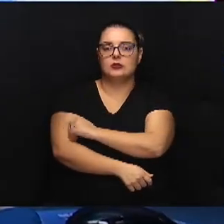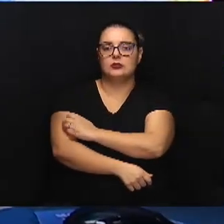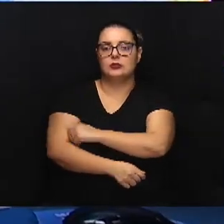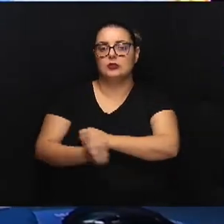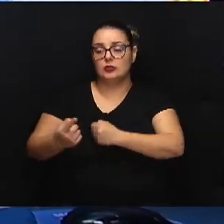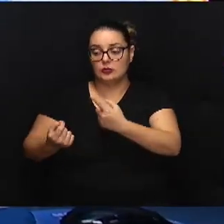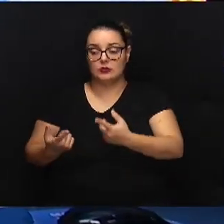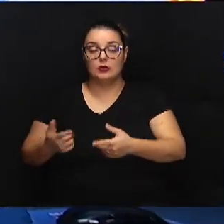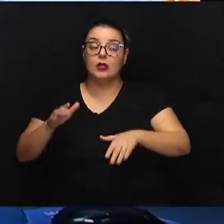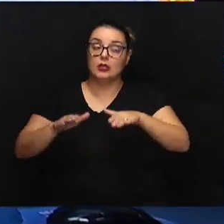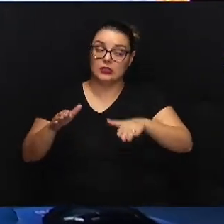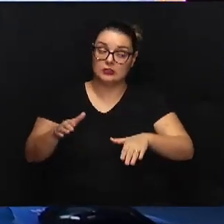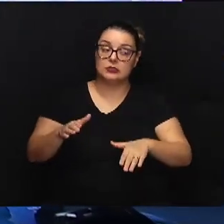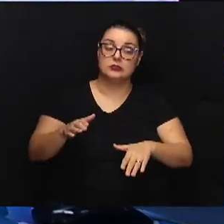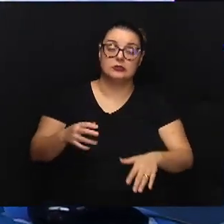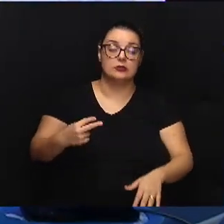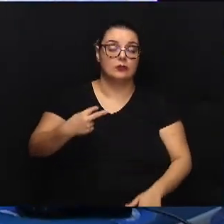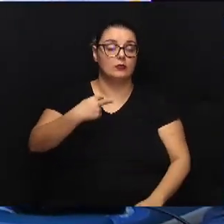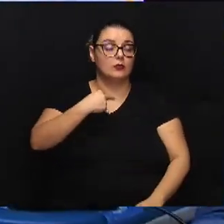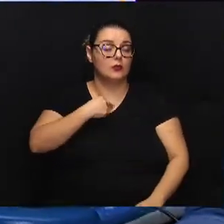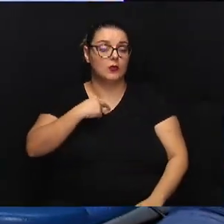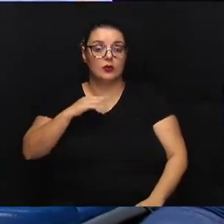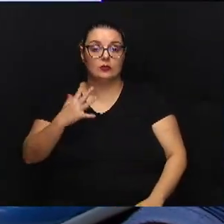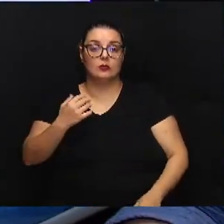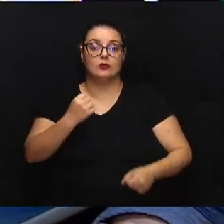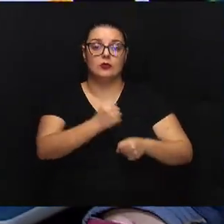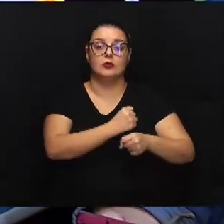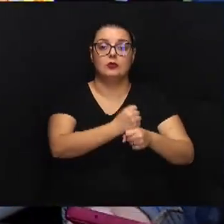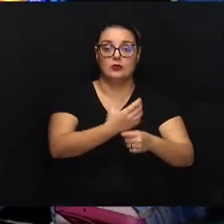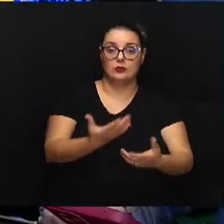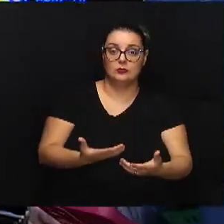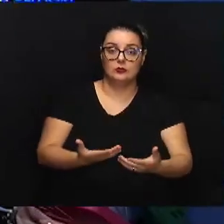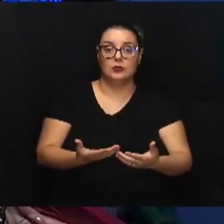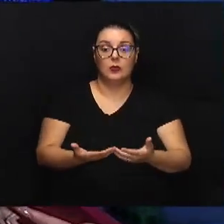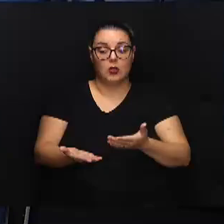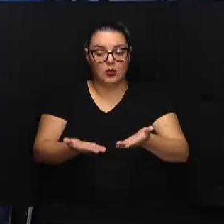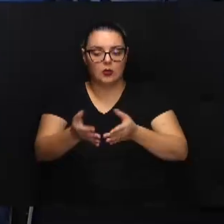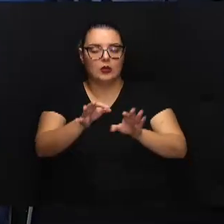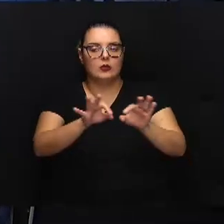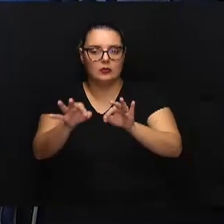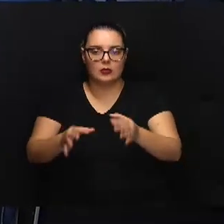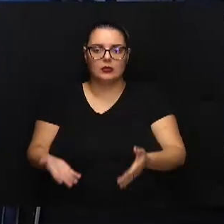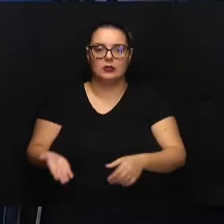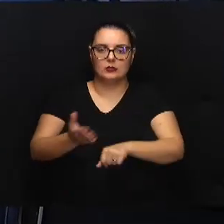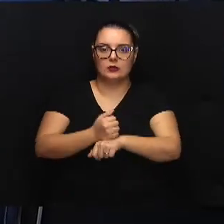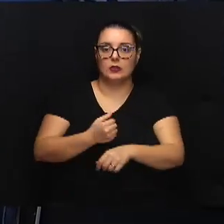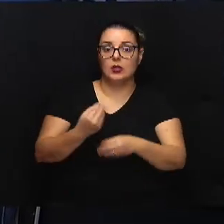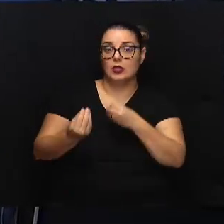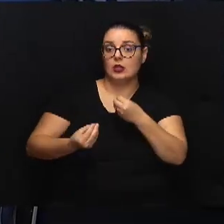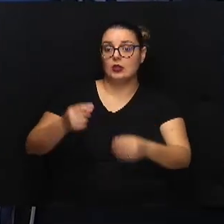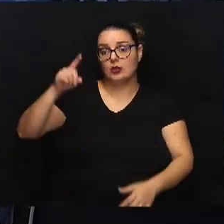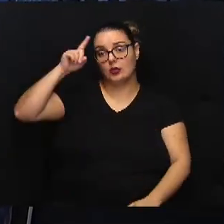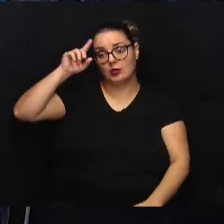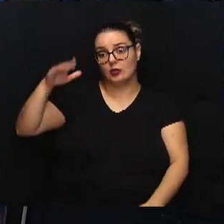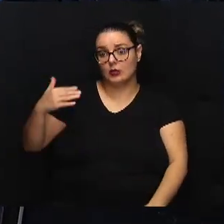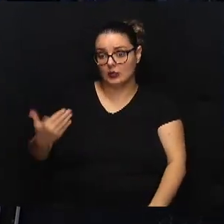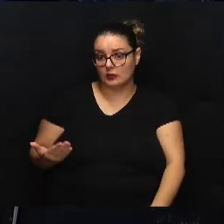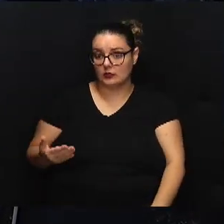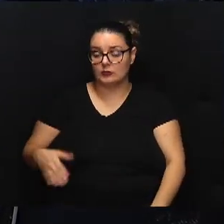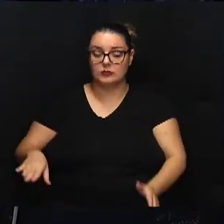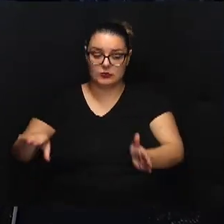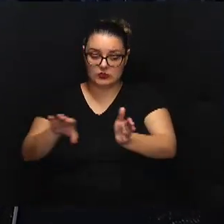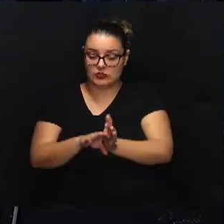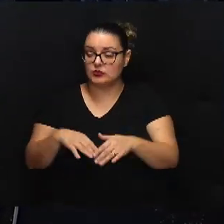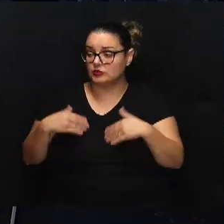tornar inviáveis daqui a algumas décadas, e isso requer todo um manejo, um planejamento. E como é o seu dia a dia? Você